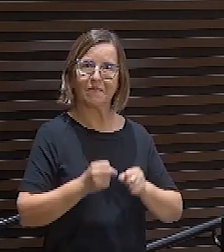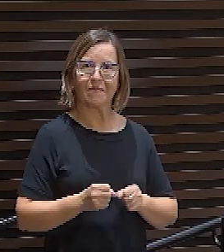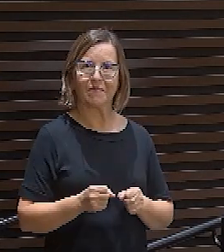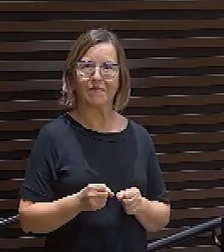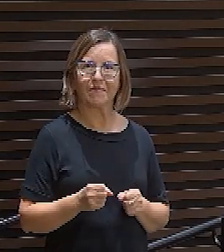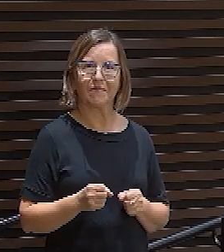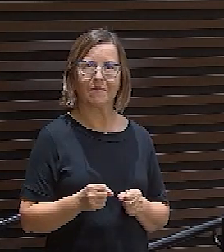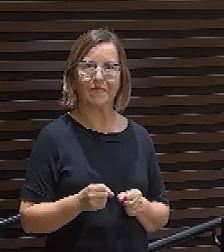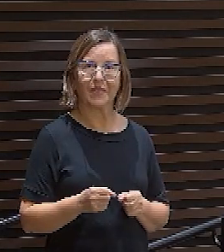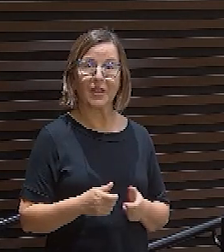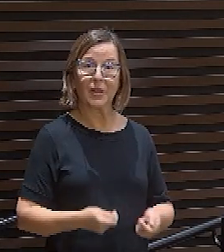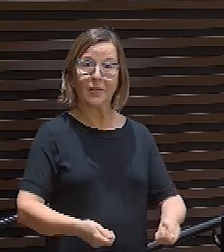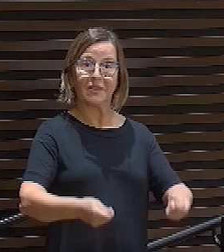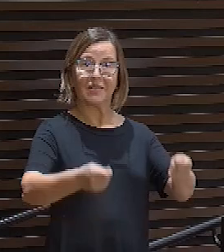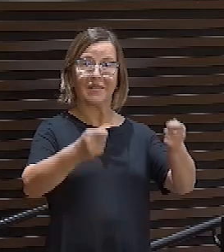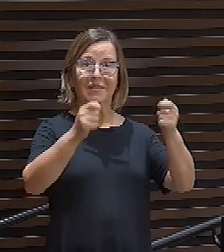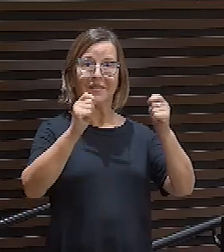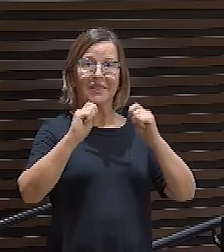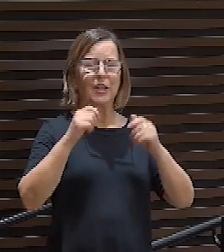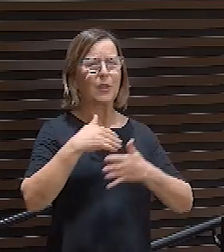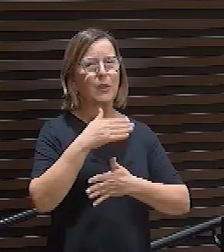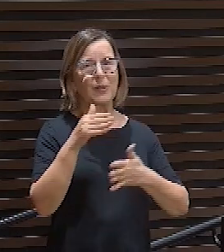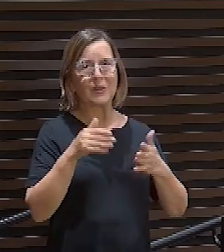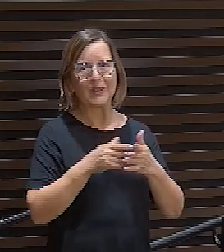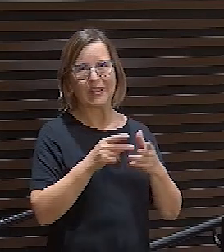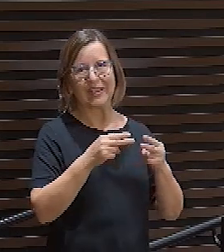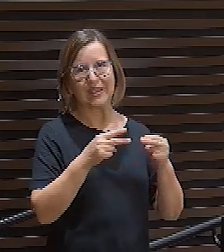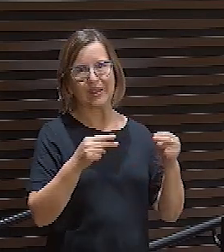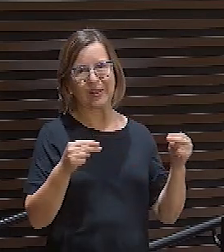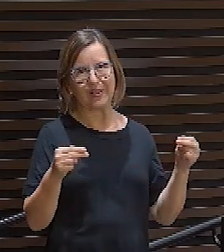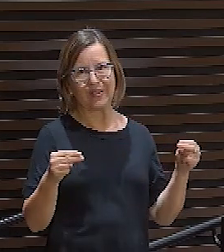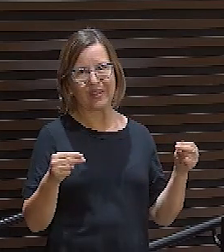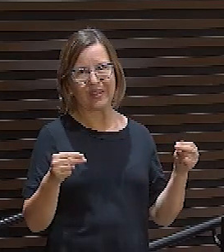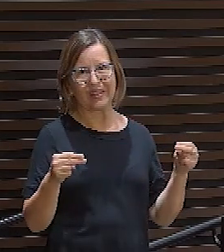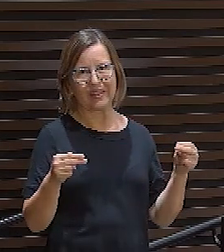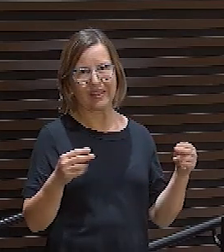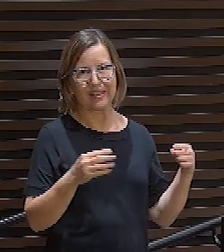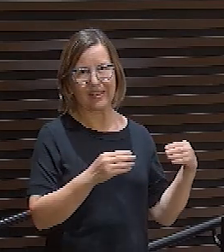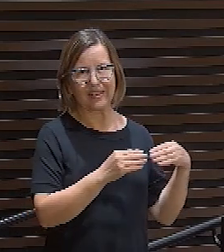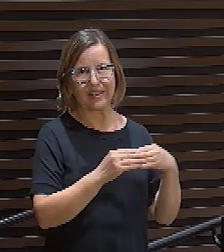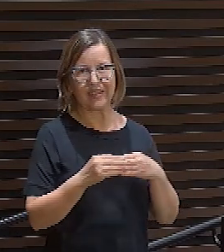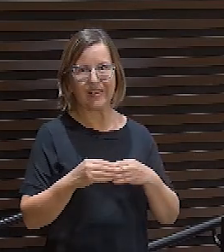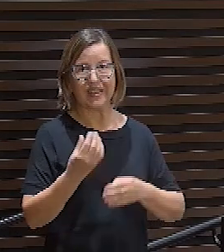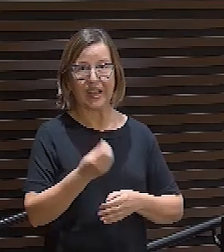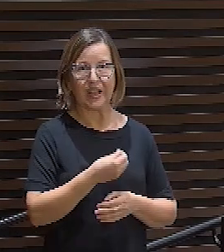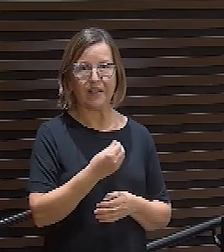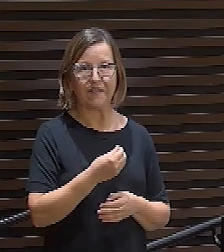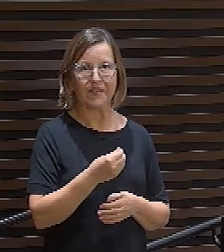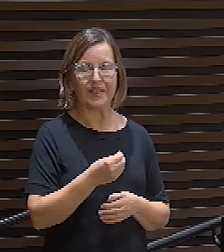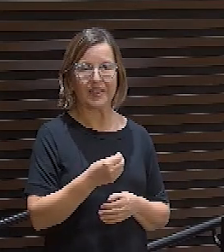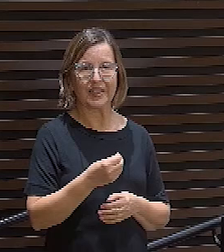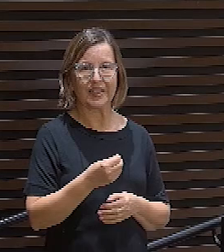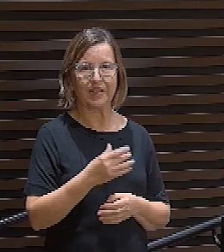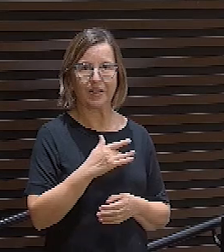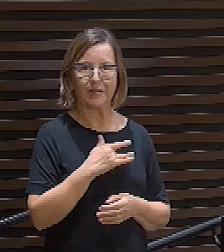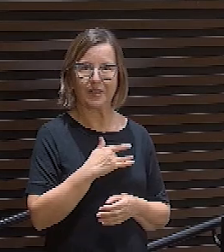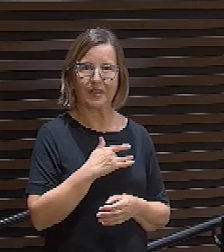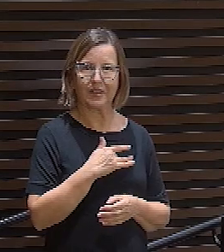sido doadas todas as coisas que conduzem a 2 lugares, a vida e a piedade.